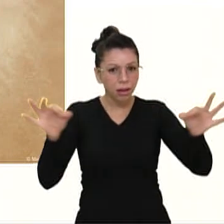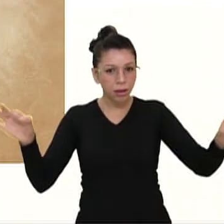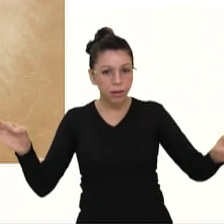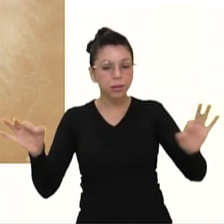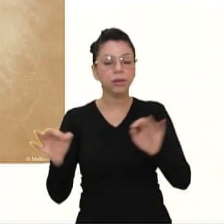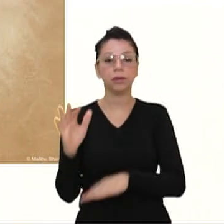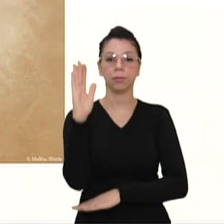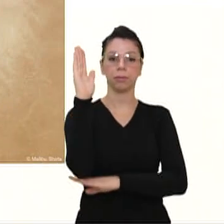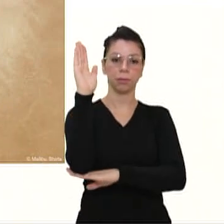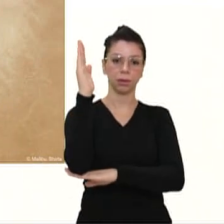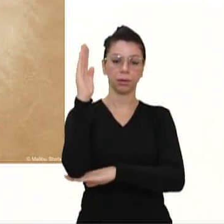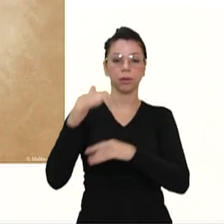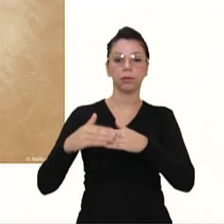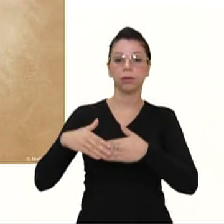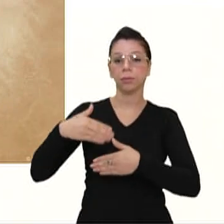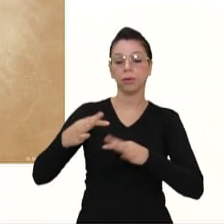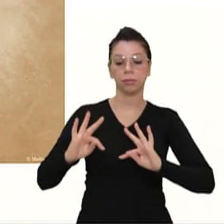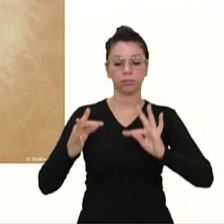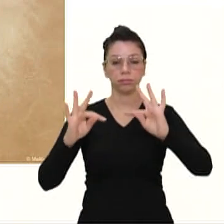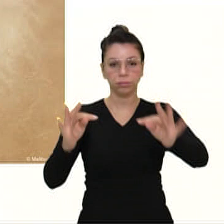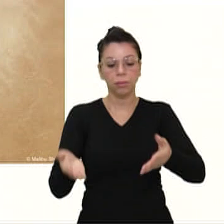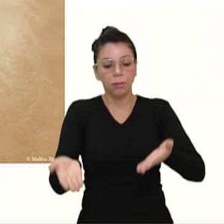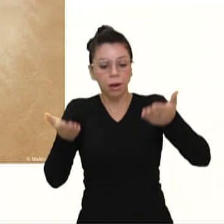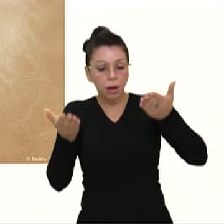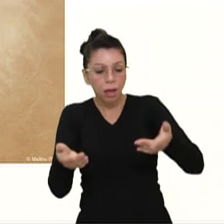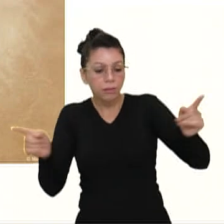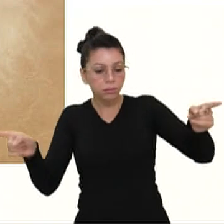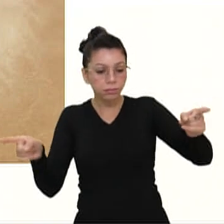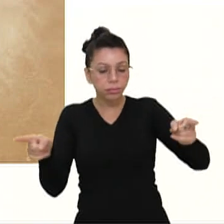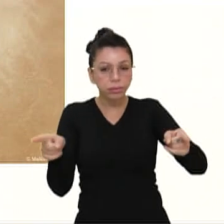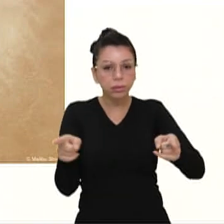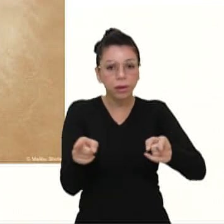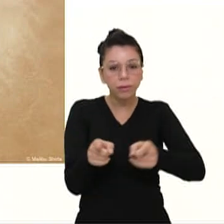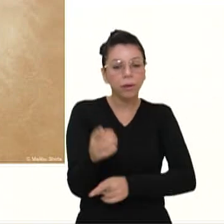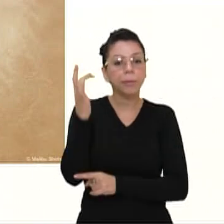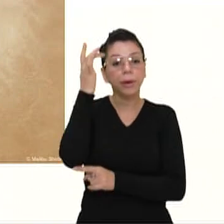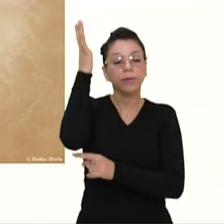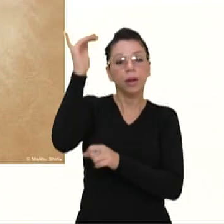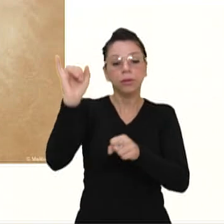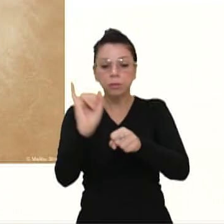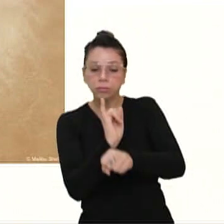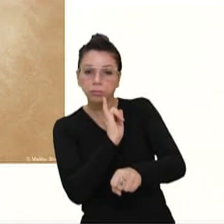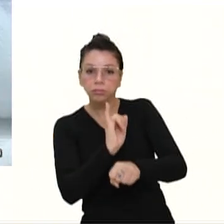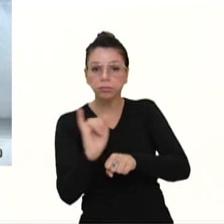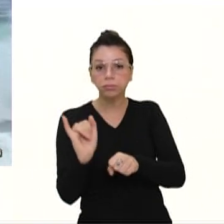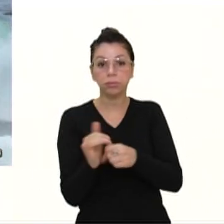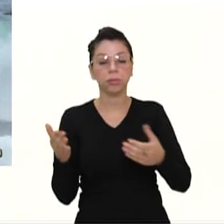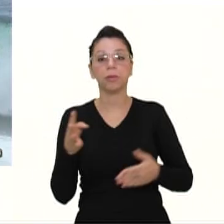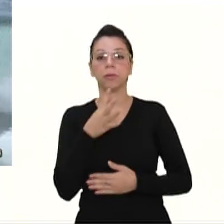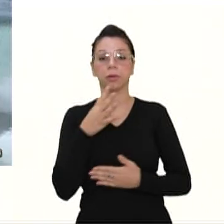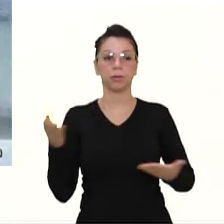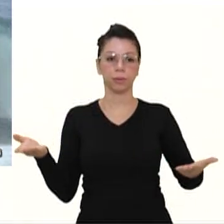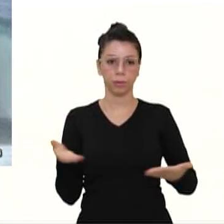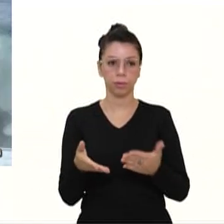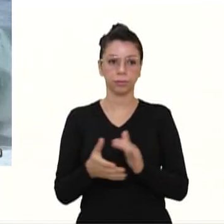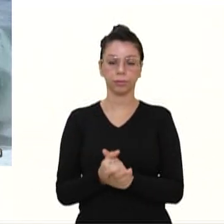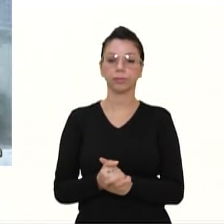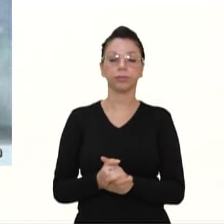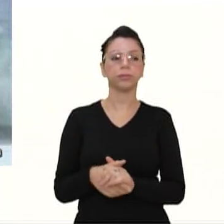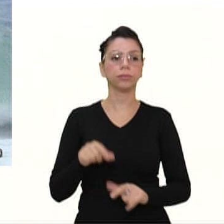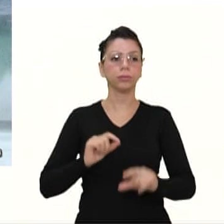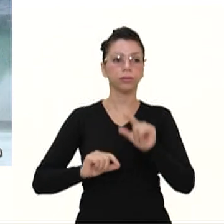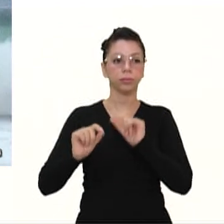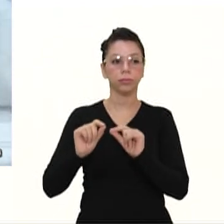tecnologia ela foi cada vez ficando mais leve e menor, facilitando assim as manobras que conhecemos hoje. E quais são essas